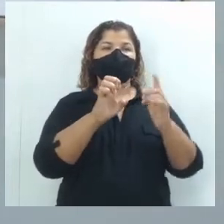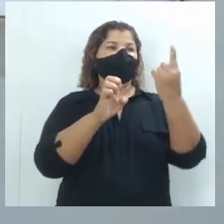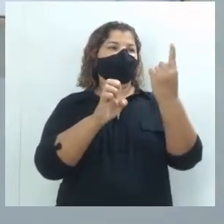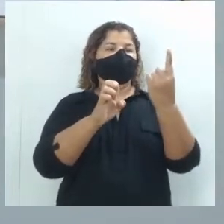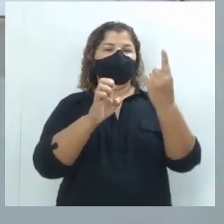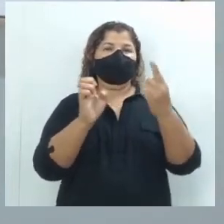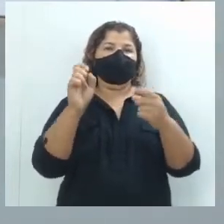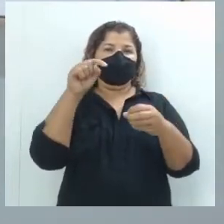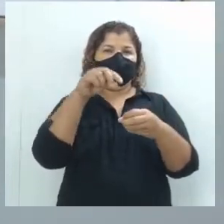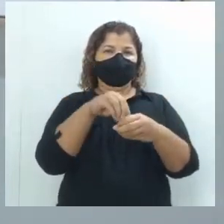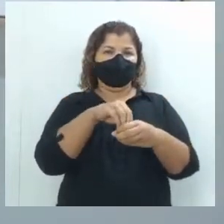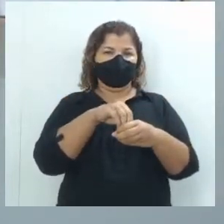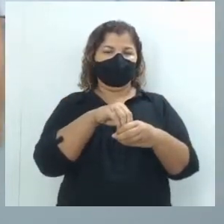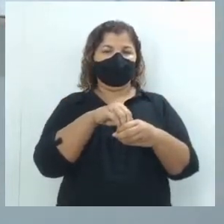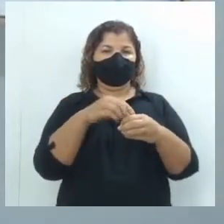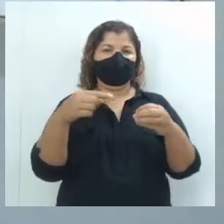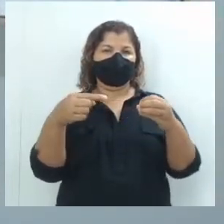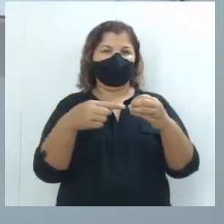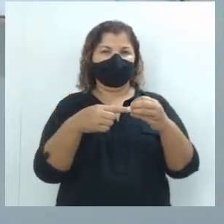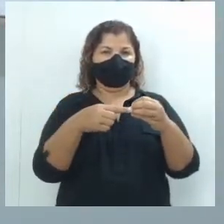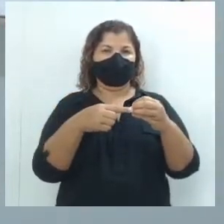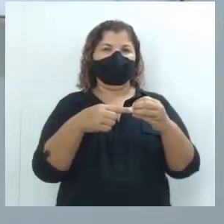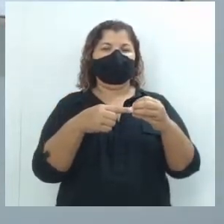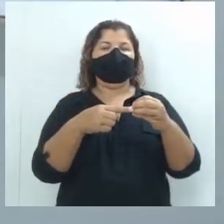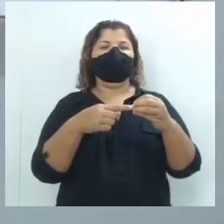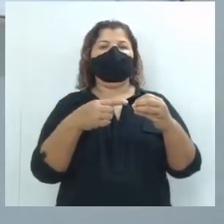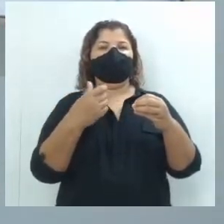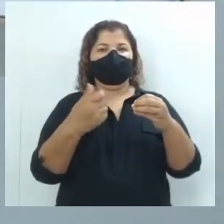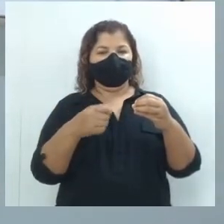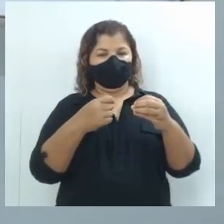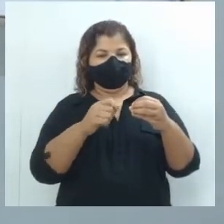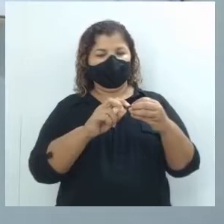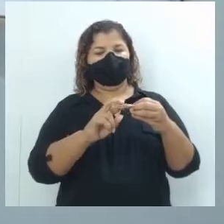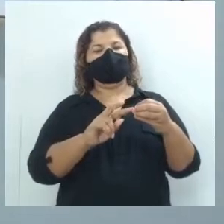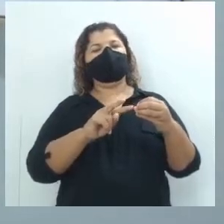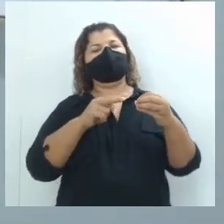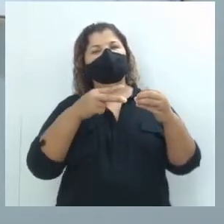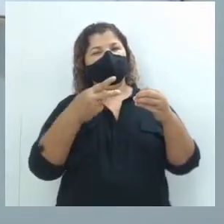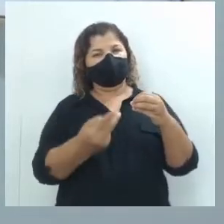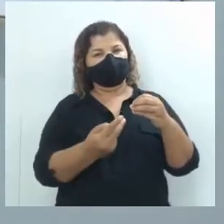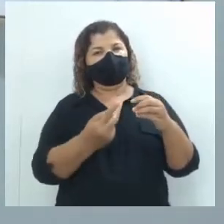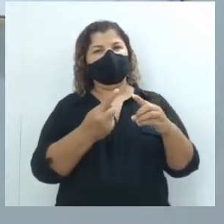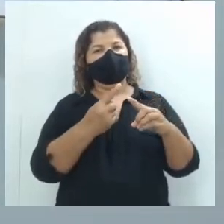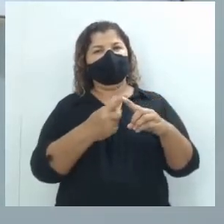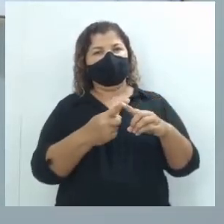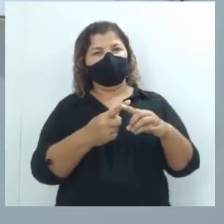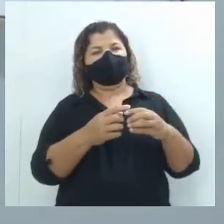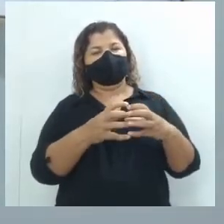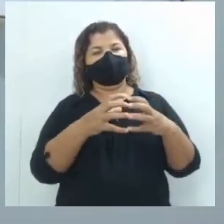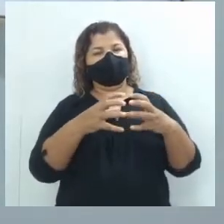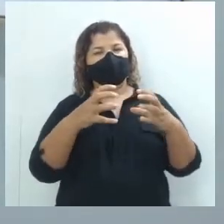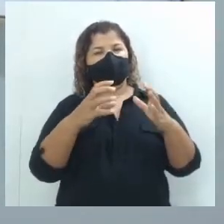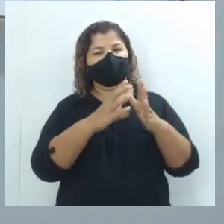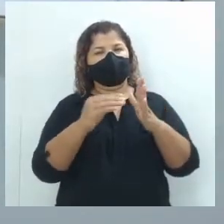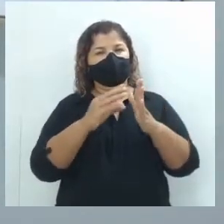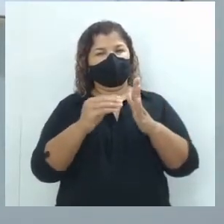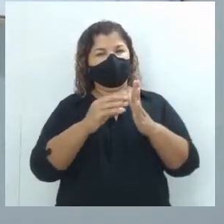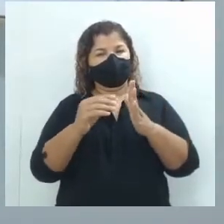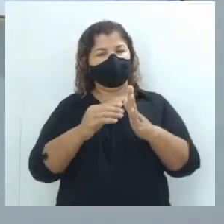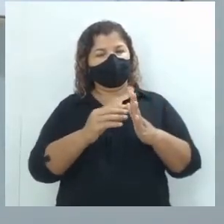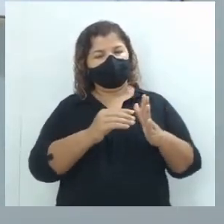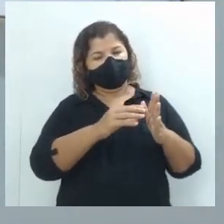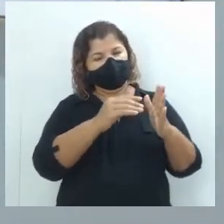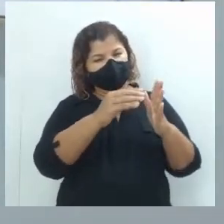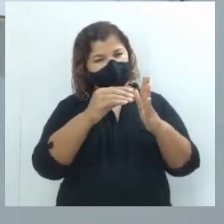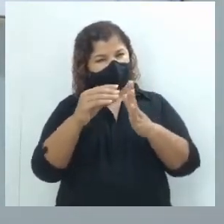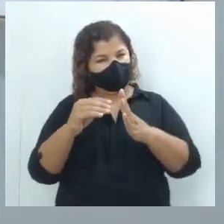da célula, além dela ter que replicar esse RNA positivo para um monte de filhotinhos que ela vai produzir dentro da